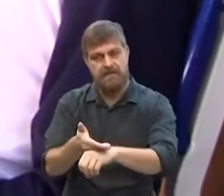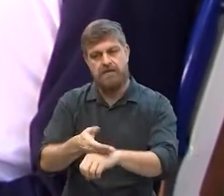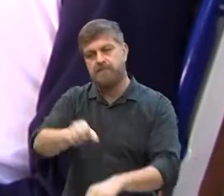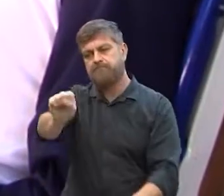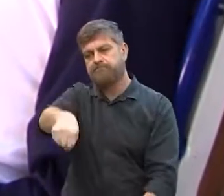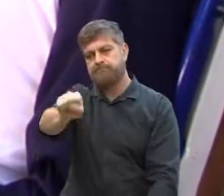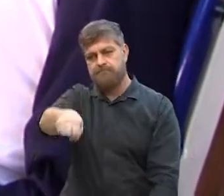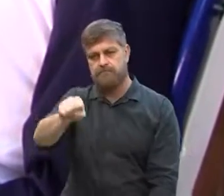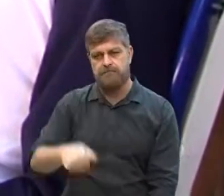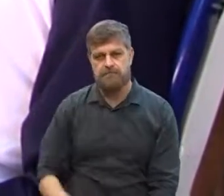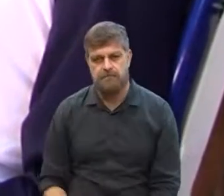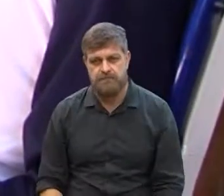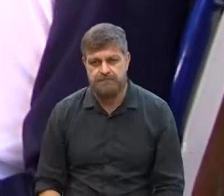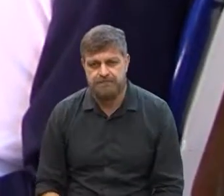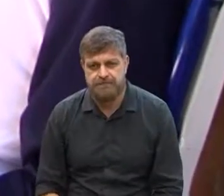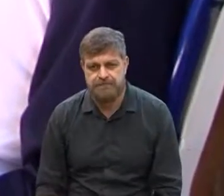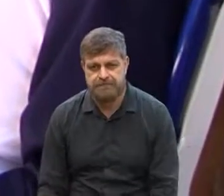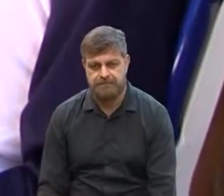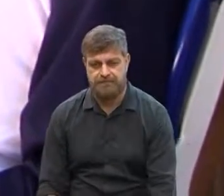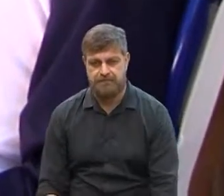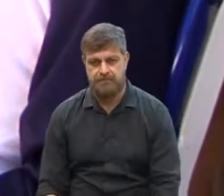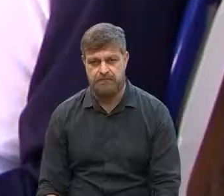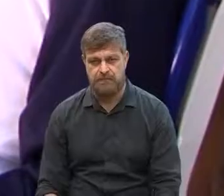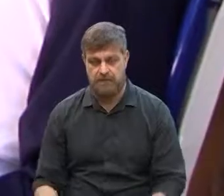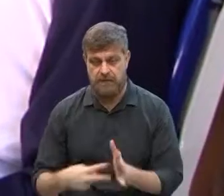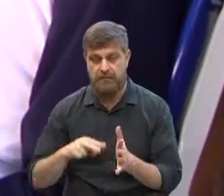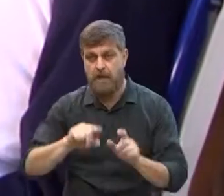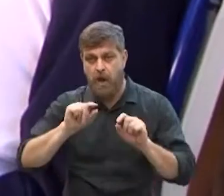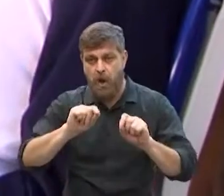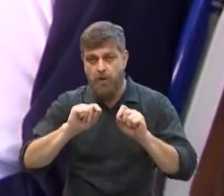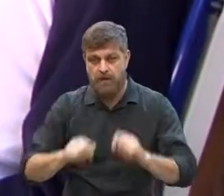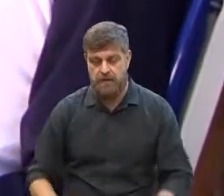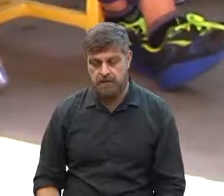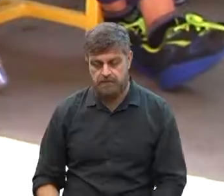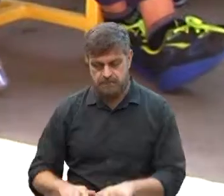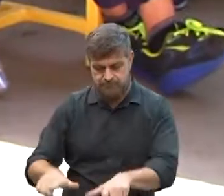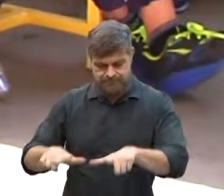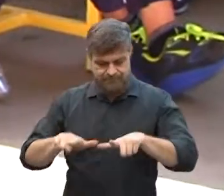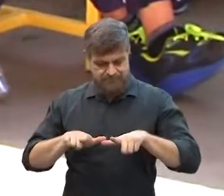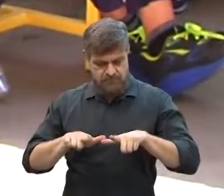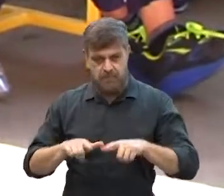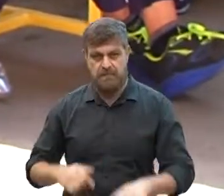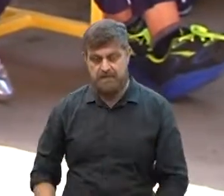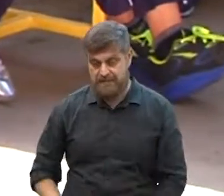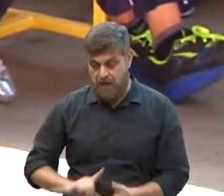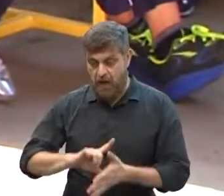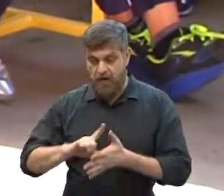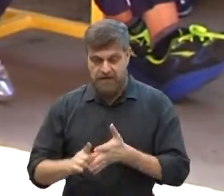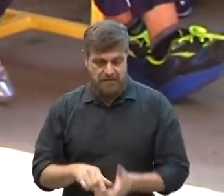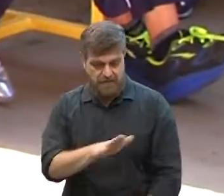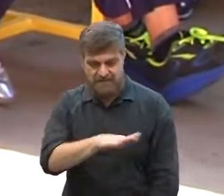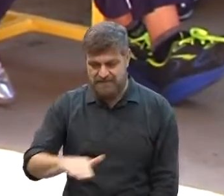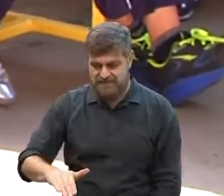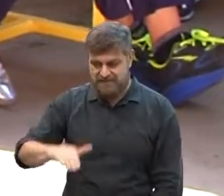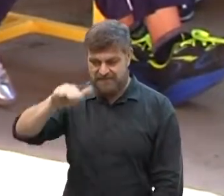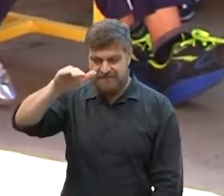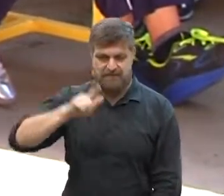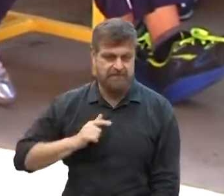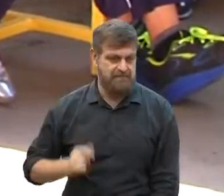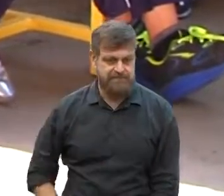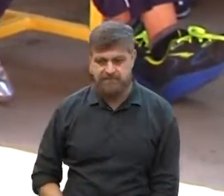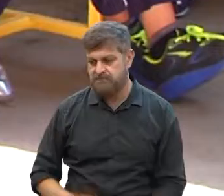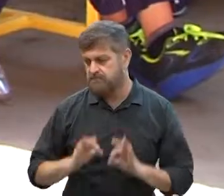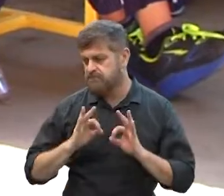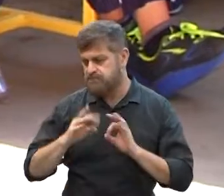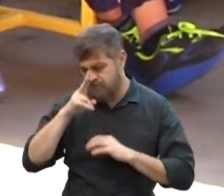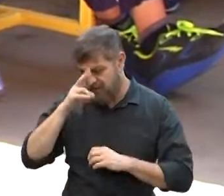né? E isso traz uma formação muito mais consistente para as pessoas, para as crianças, para os jovens, né?